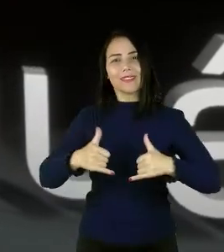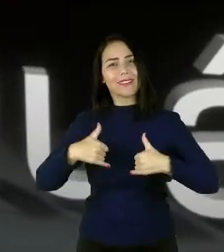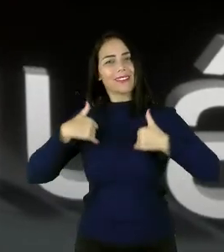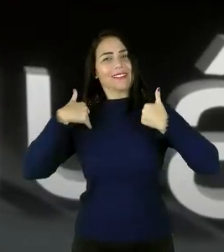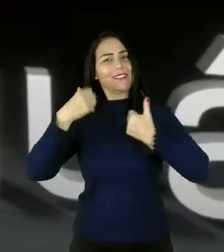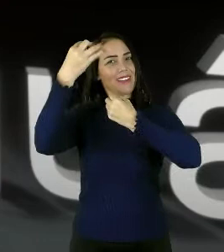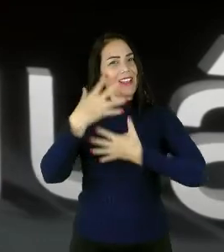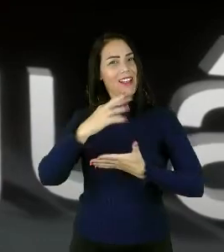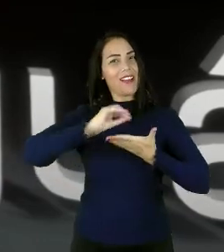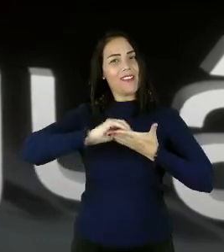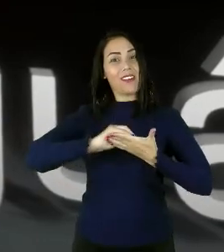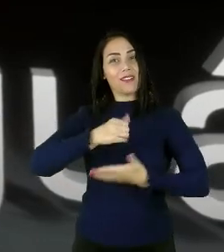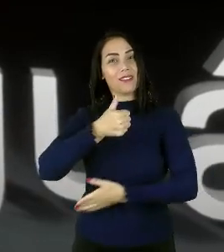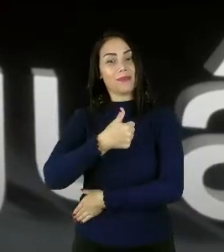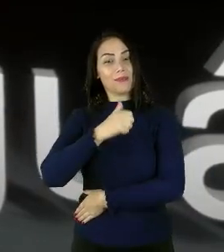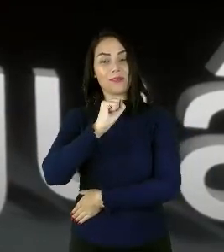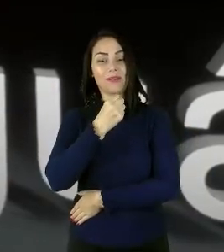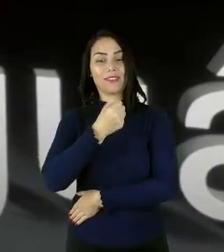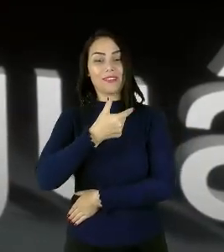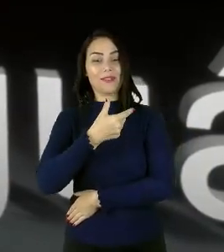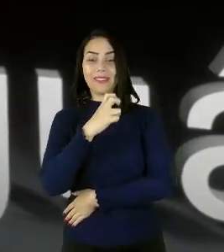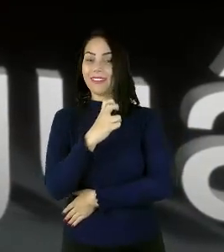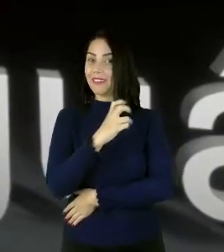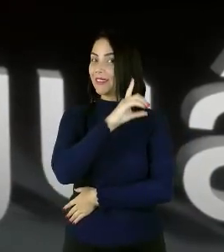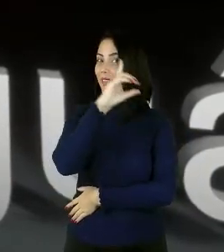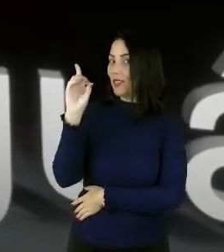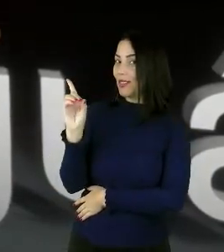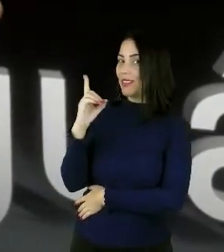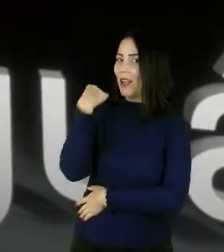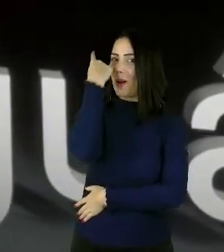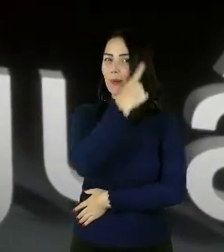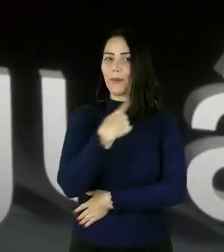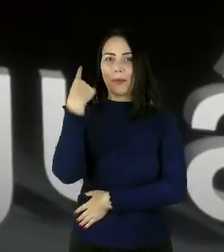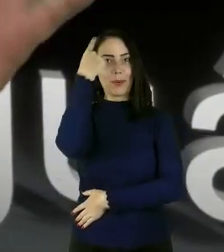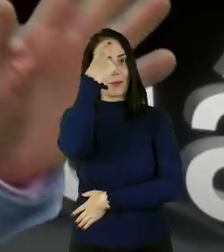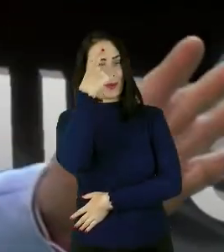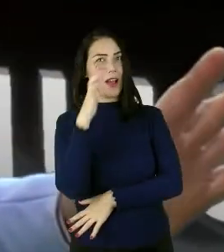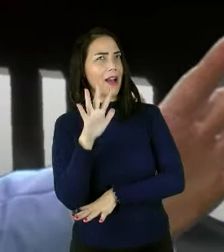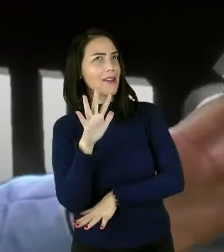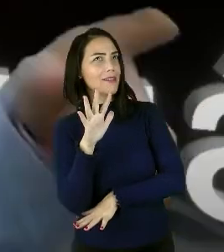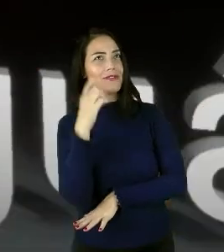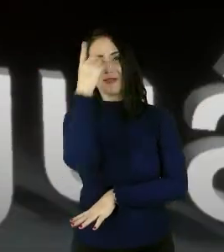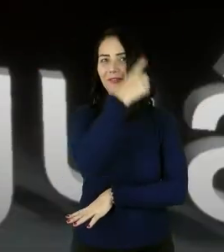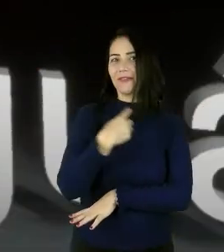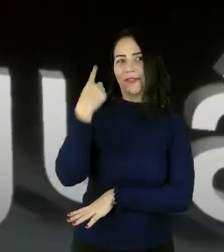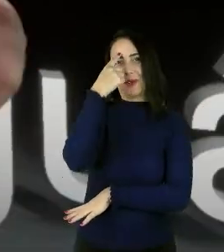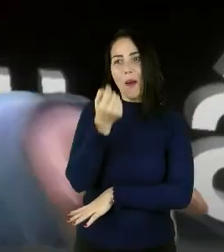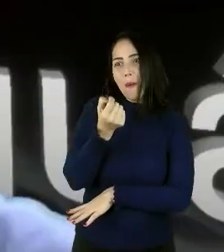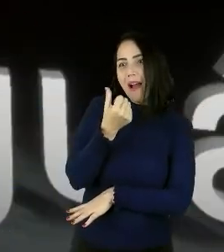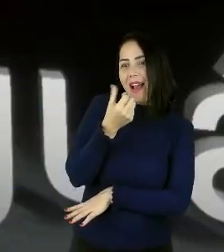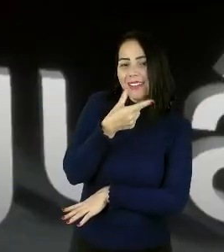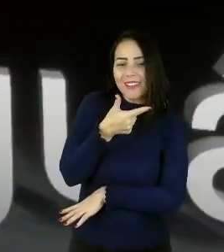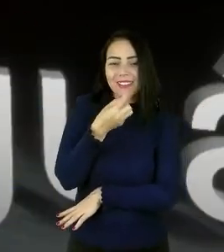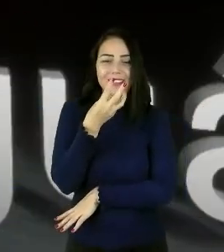estão faltando 1825 dias 24 horas 15 a 23 horas